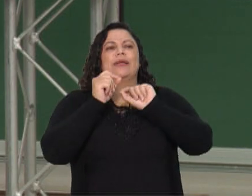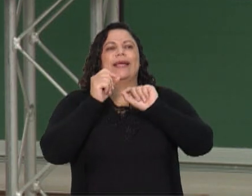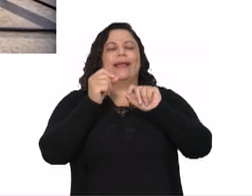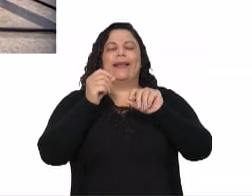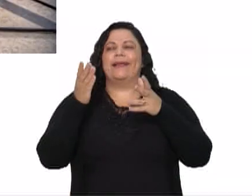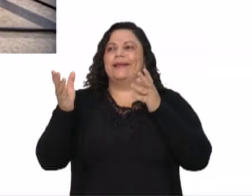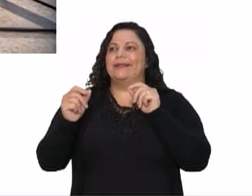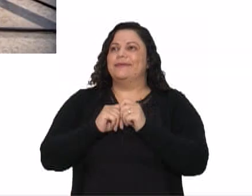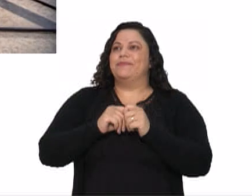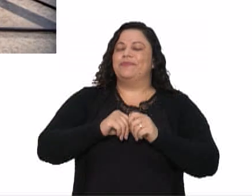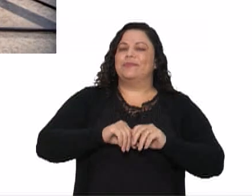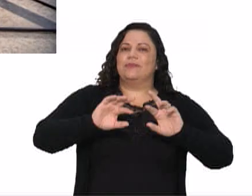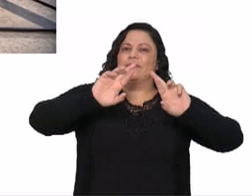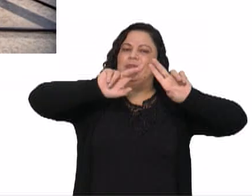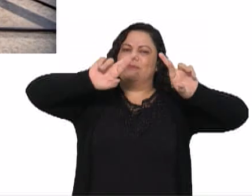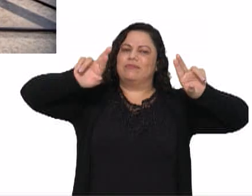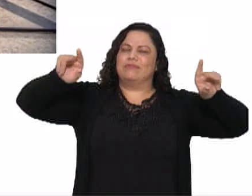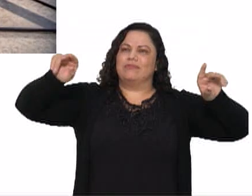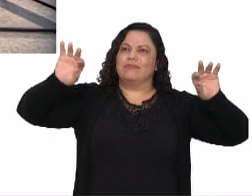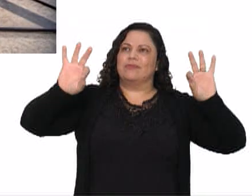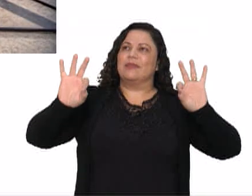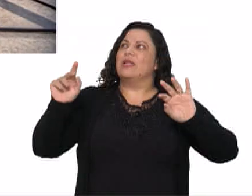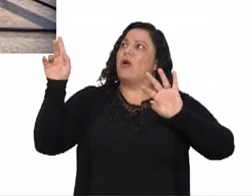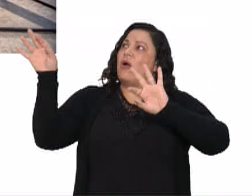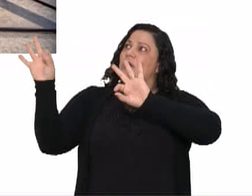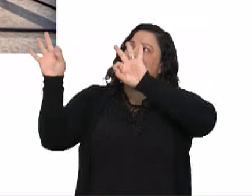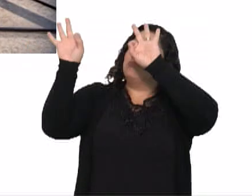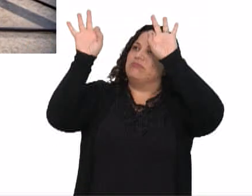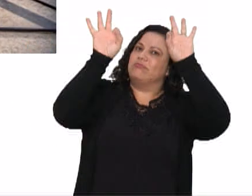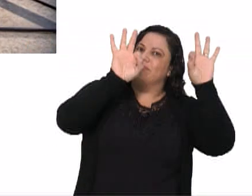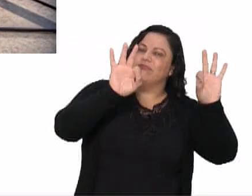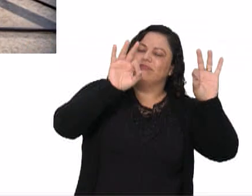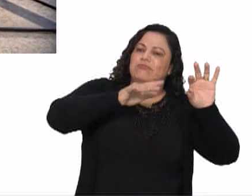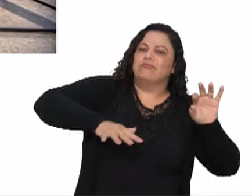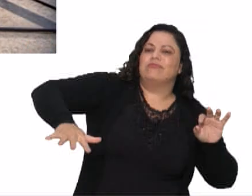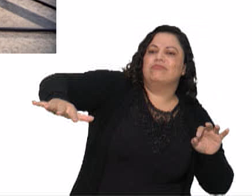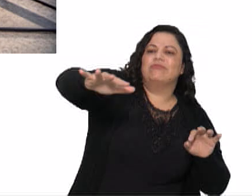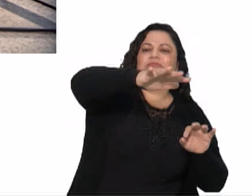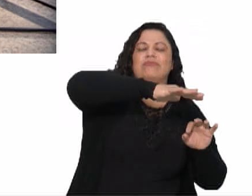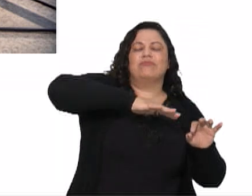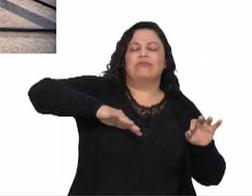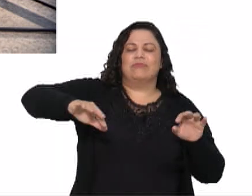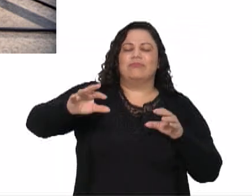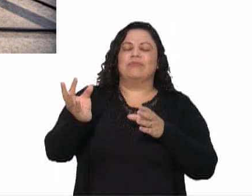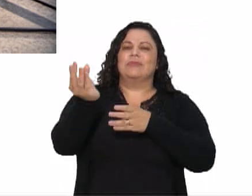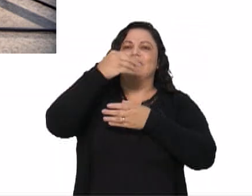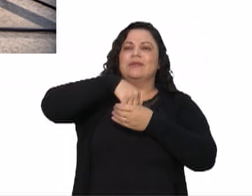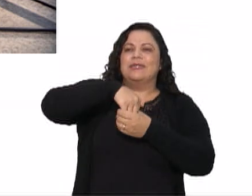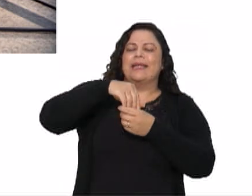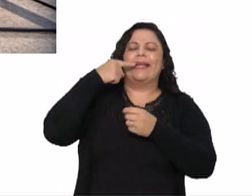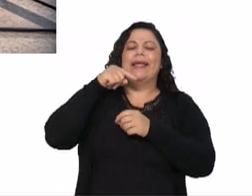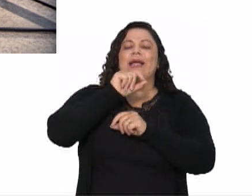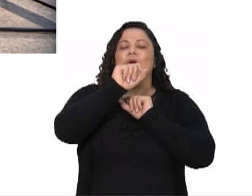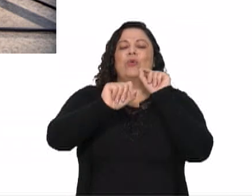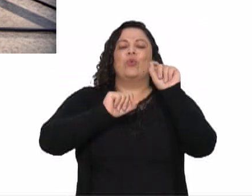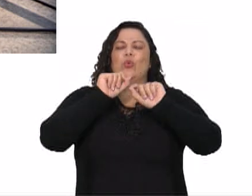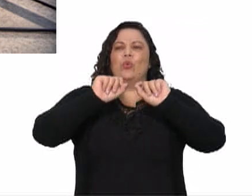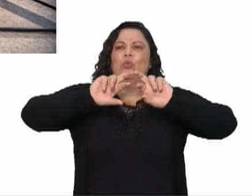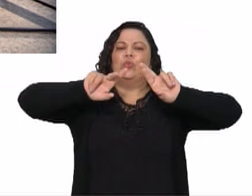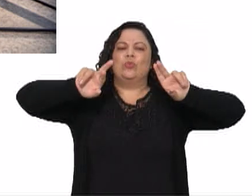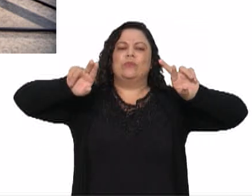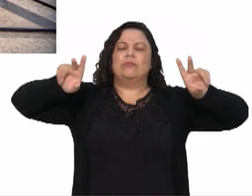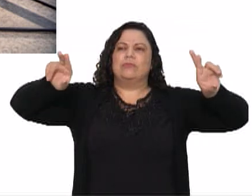ali o ambiente interno do MASP, né? Um local ali do ambiente. A gente nota,